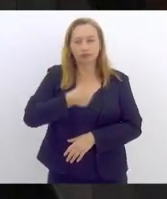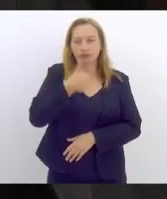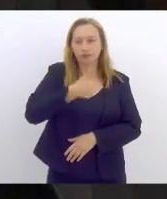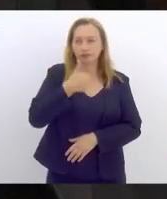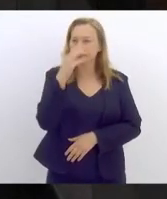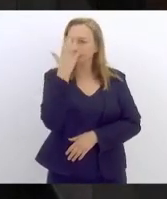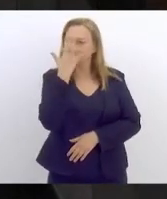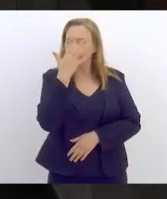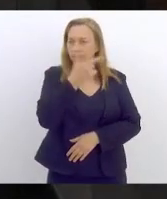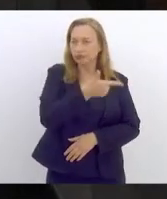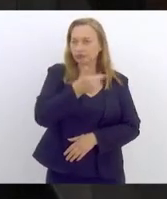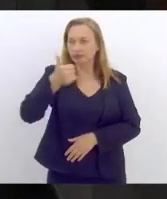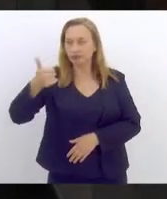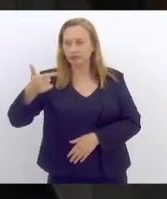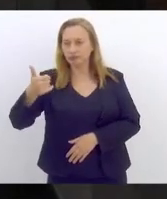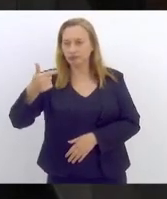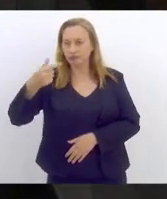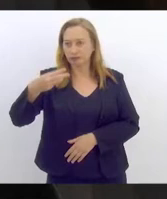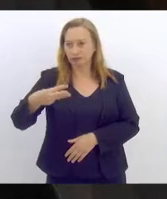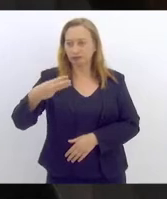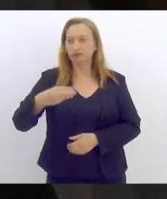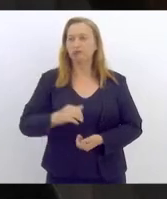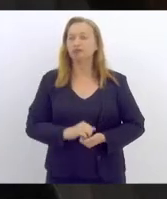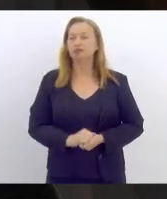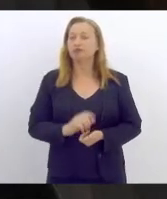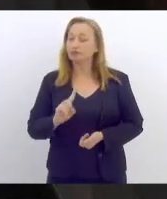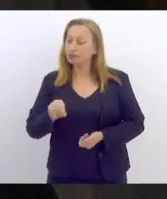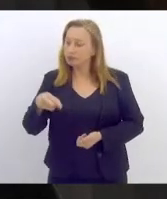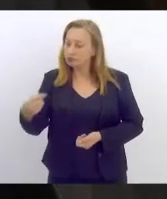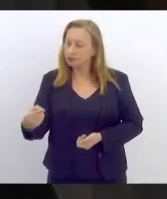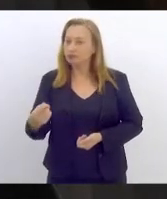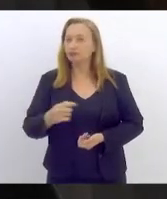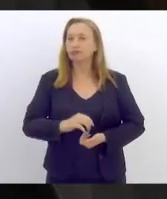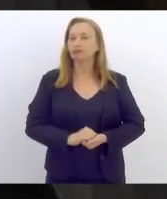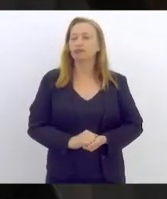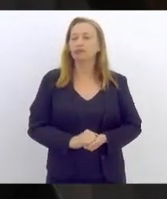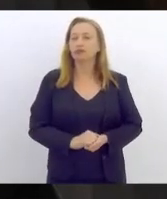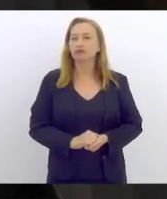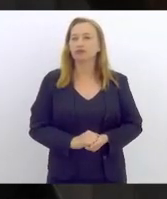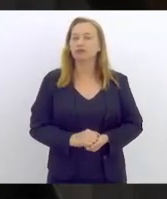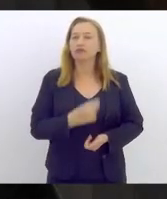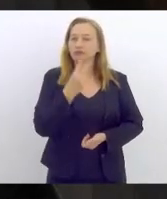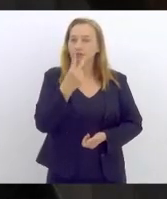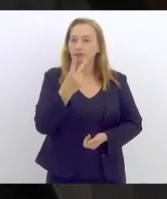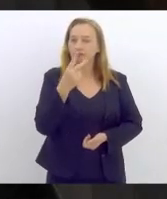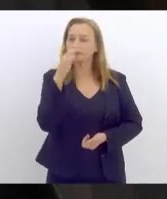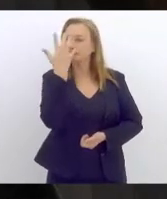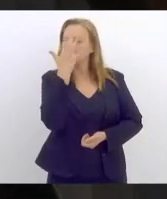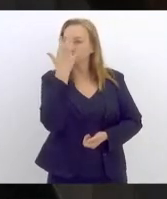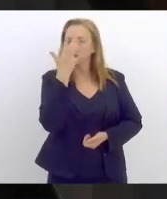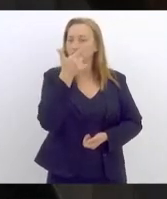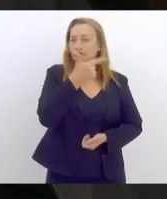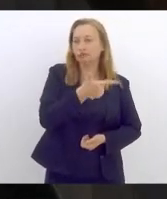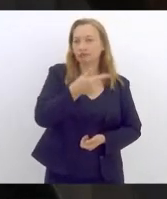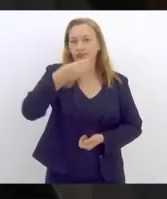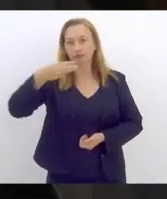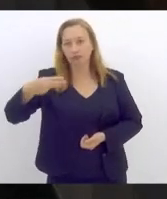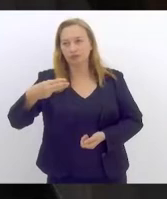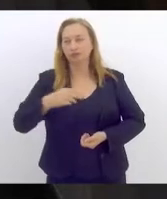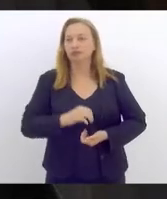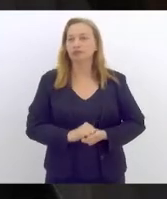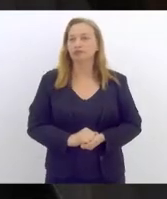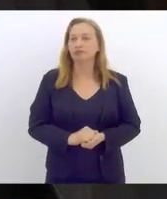de 2023 e logo no dia seguinte no dia 2 de Fevereiro de 23